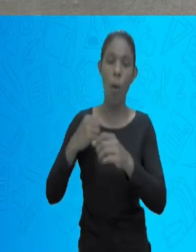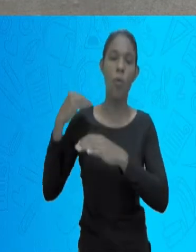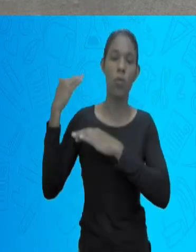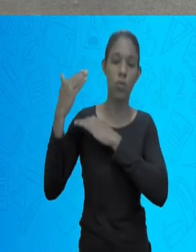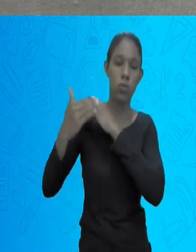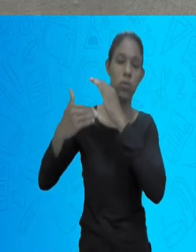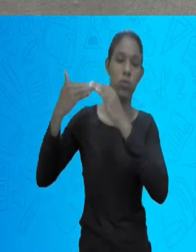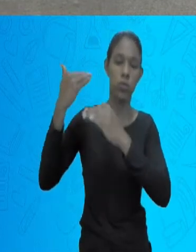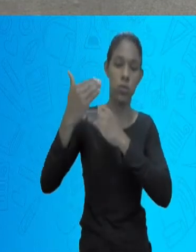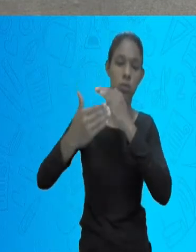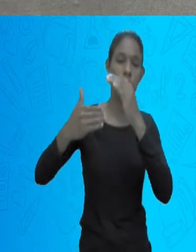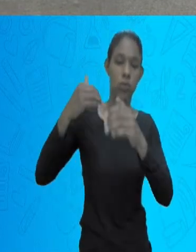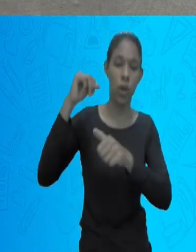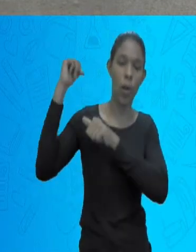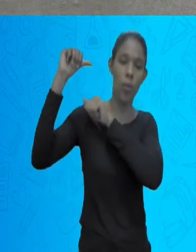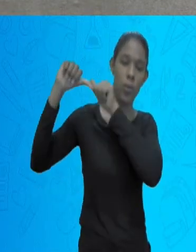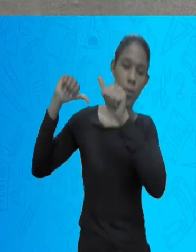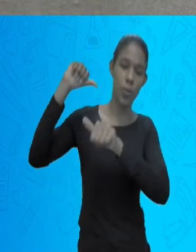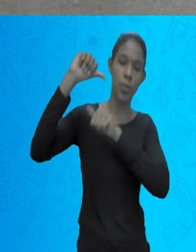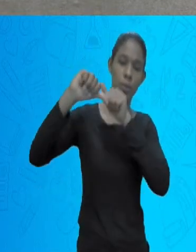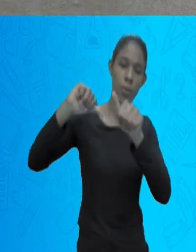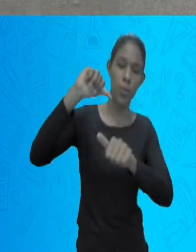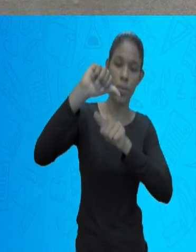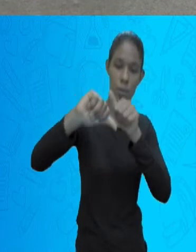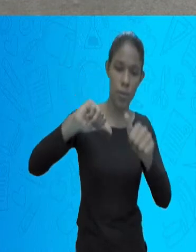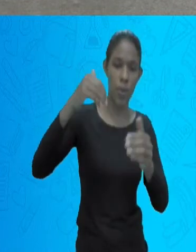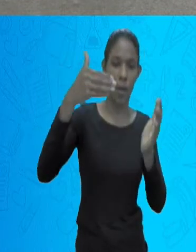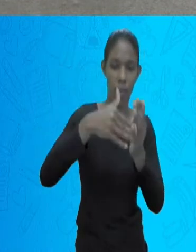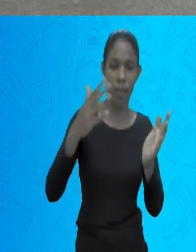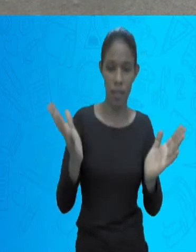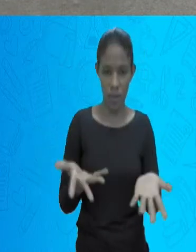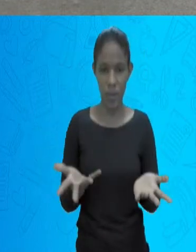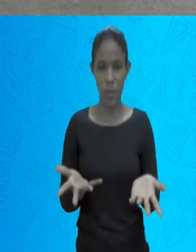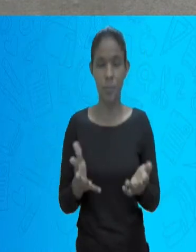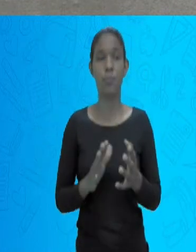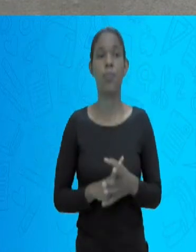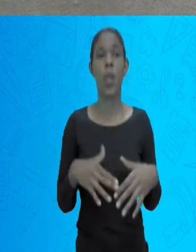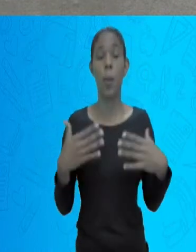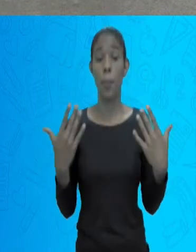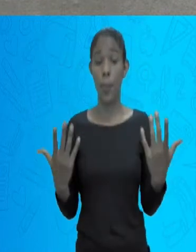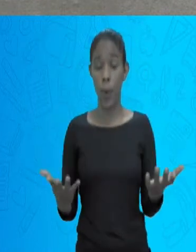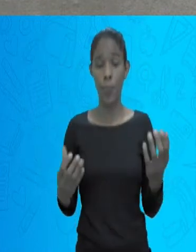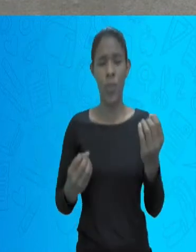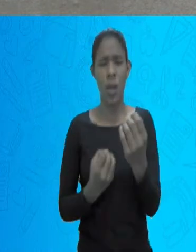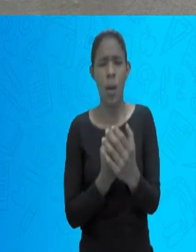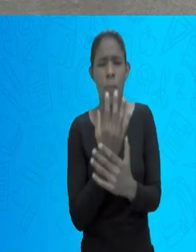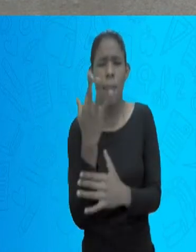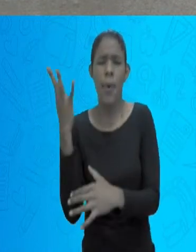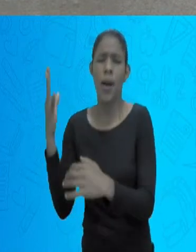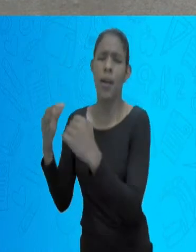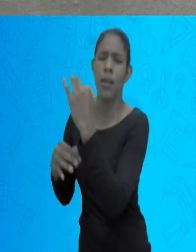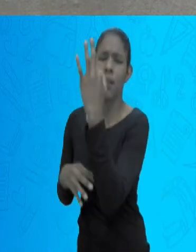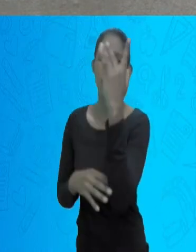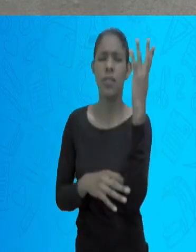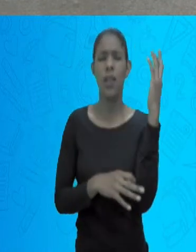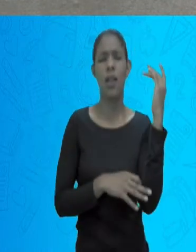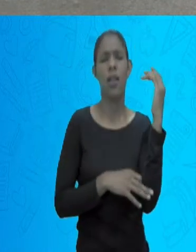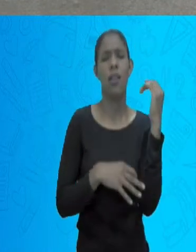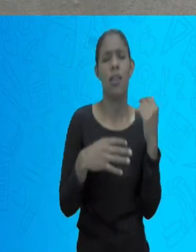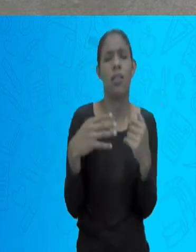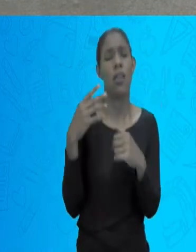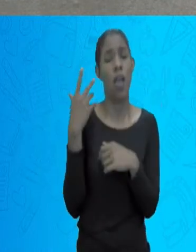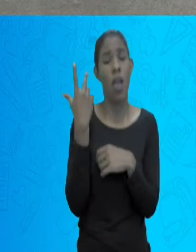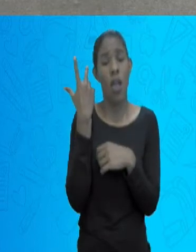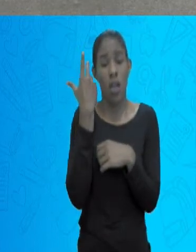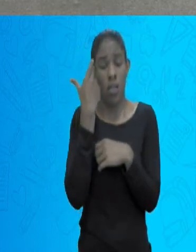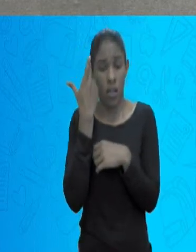muito drasticamente, muito rapidamente. Depende se teve intervenção, se não teve, se